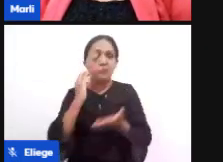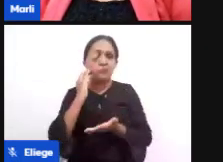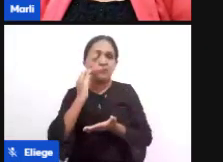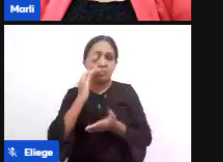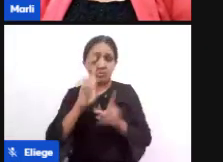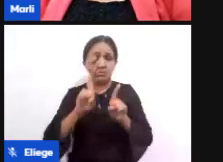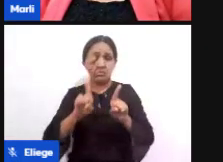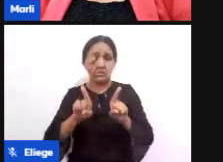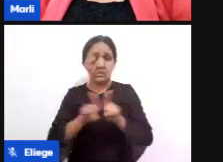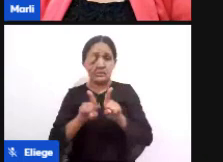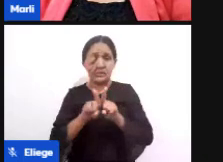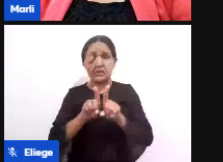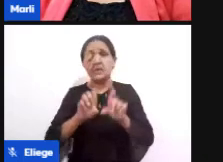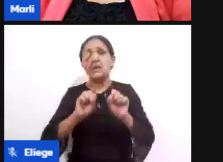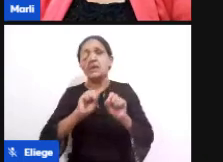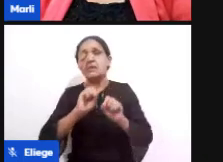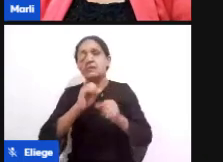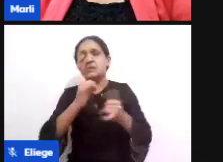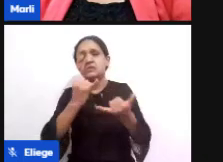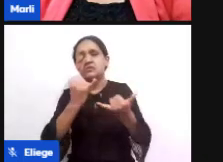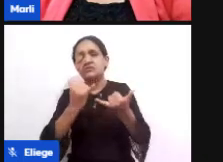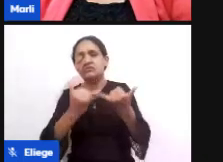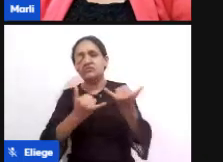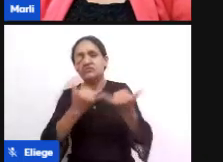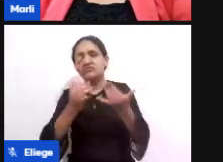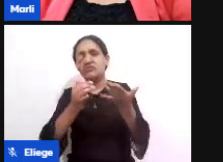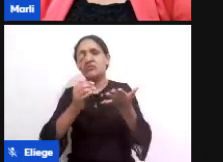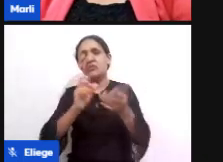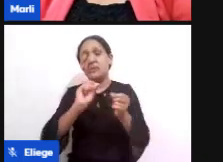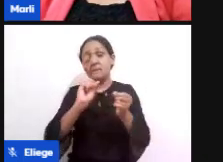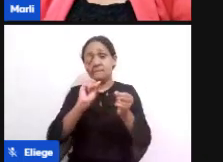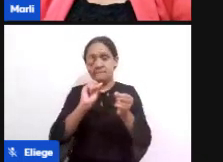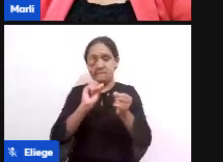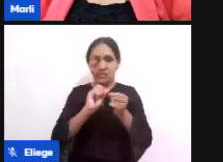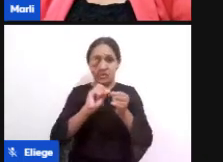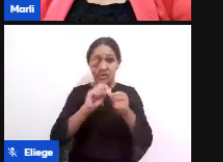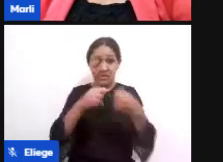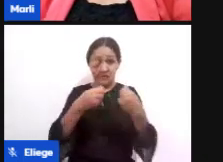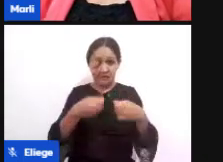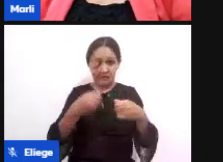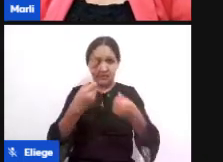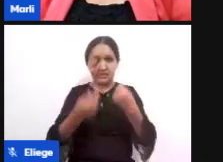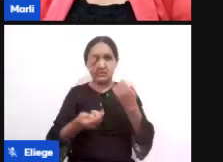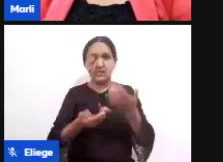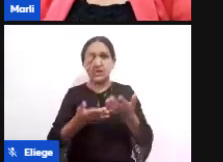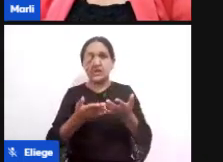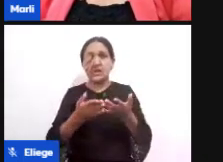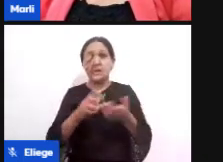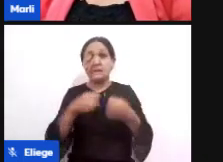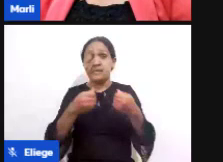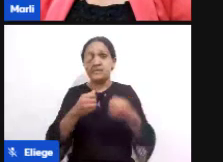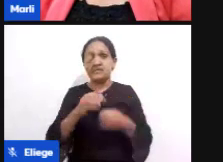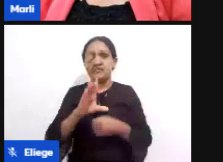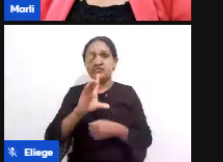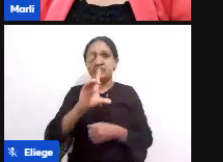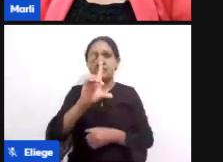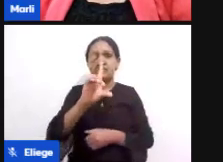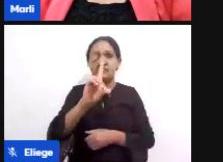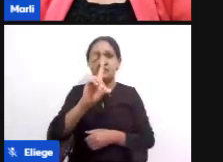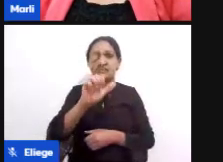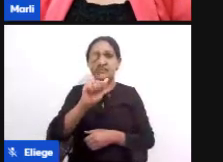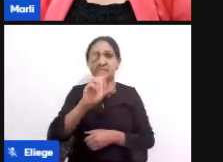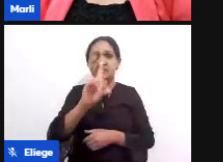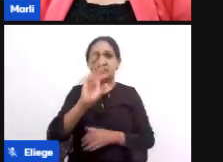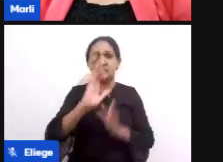Para esse jogo, o que nós vamos precisar? Nós vamos precisar de dados, né, de 2 dados,